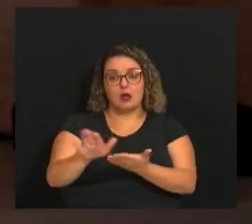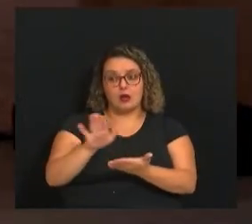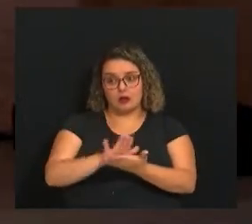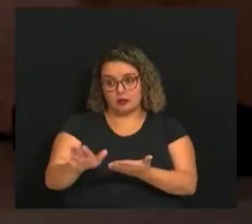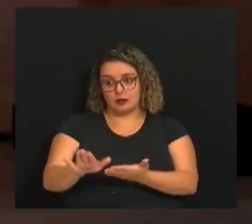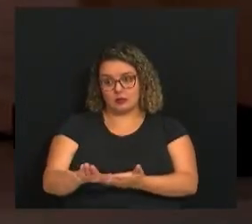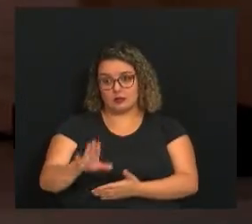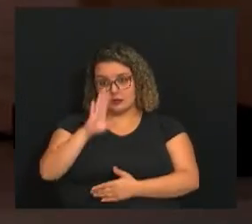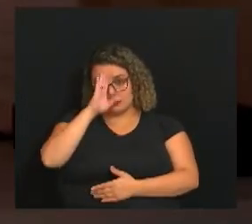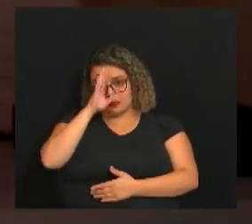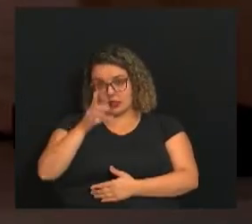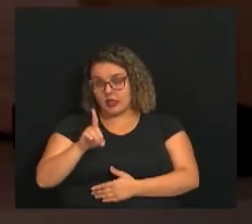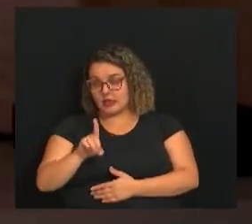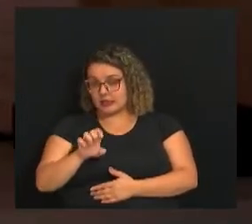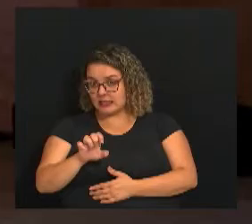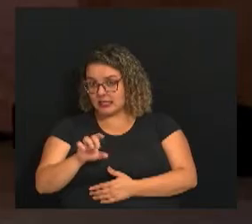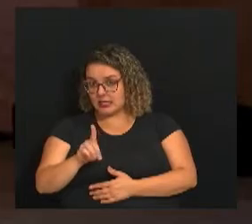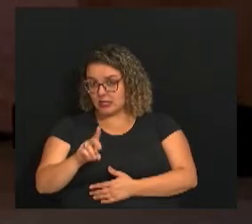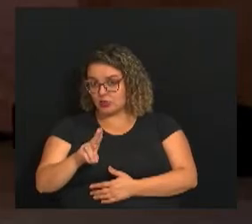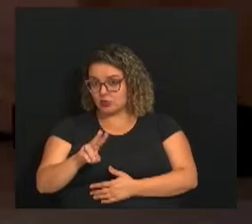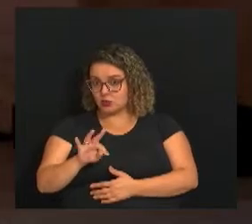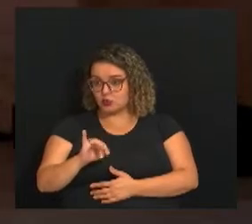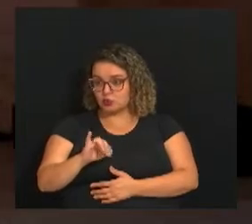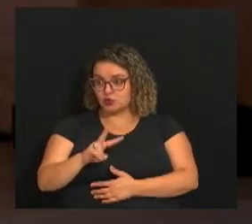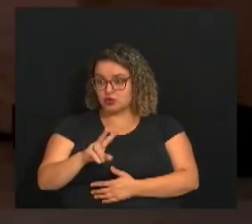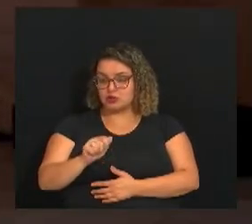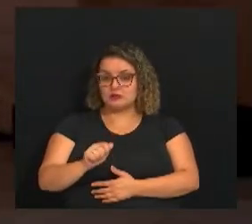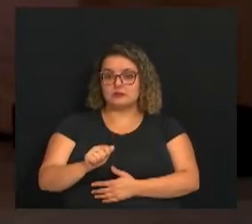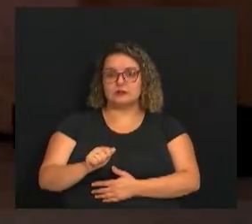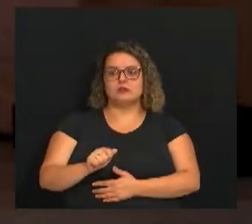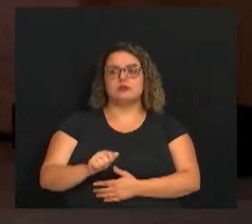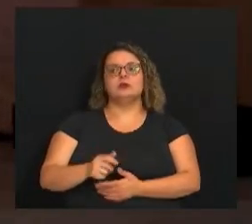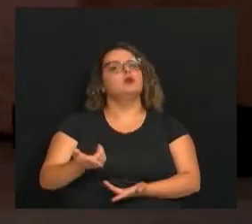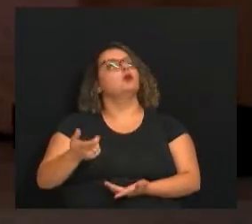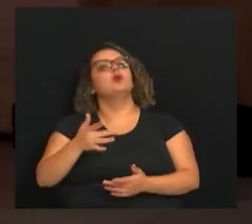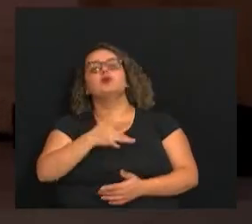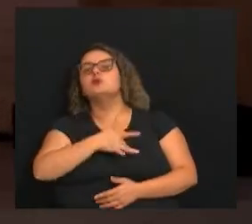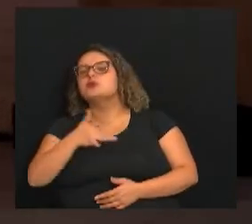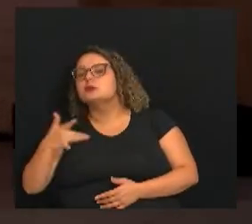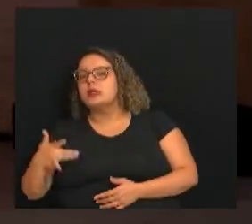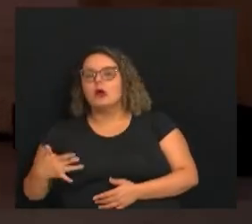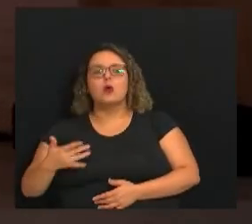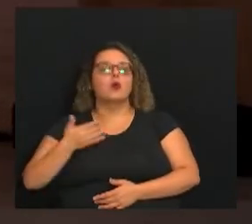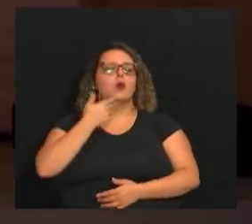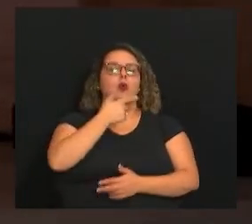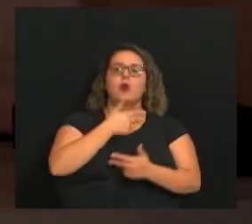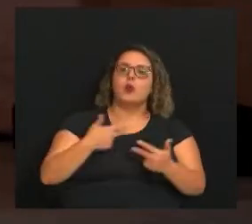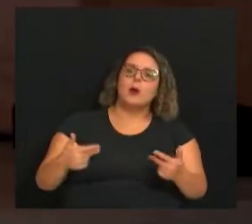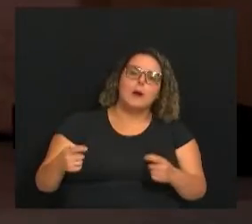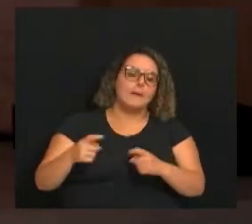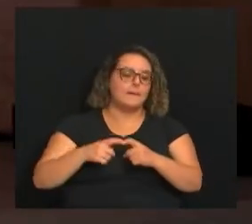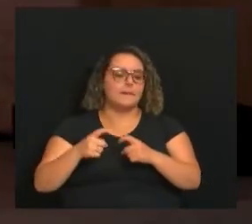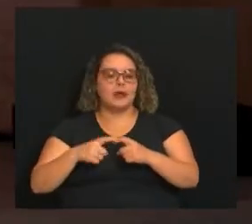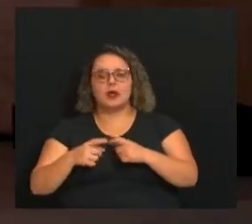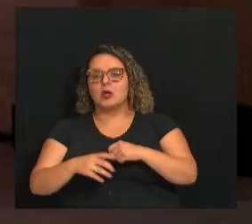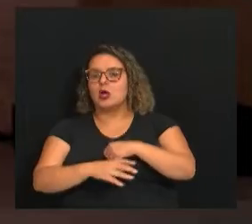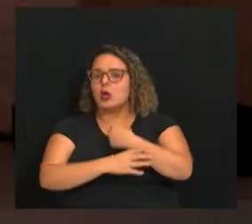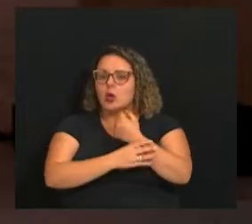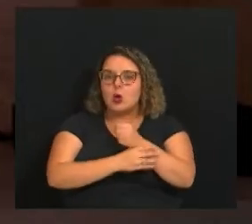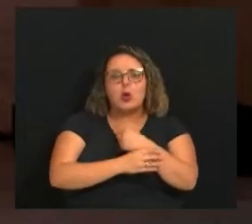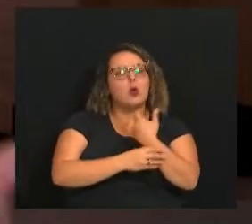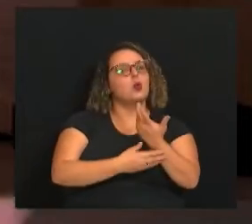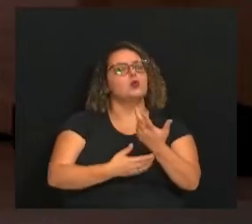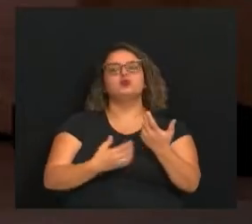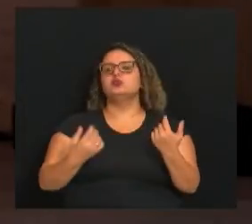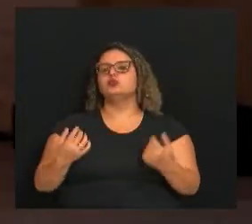despesas dedutíveis, que seria despesa com instrução, despesa com saúde, que engloba médico, terapeuta,